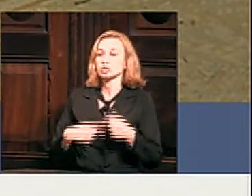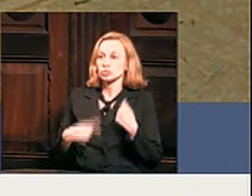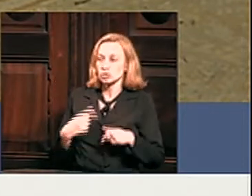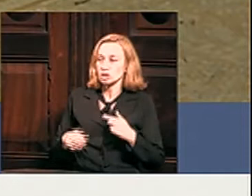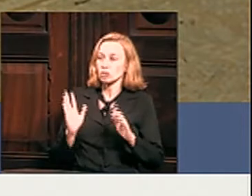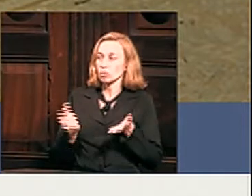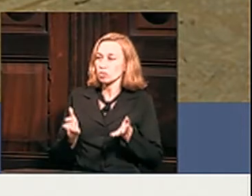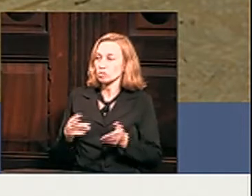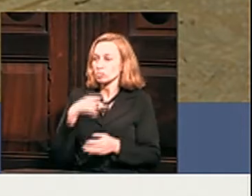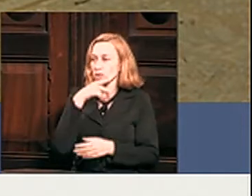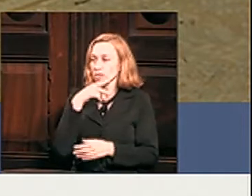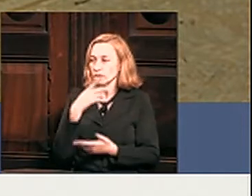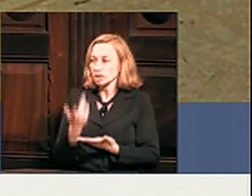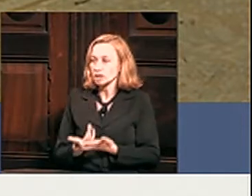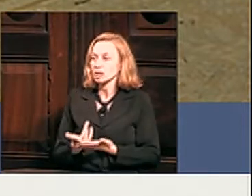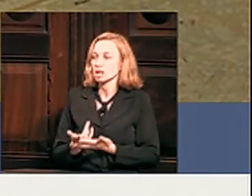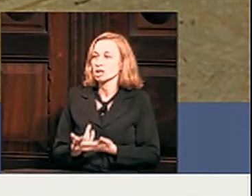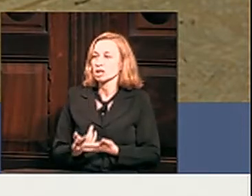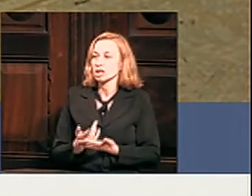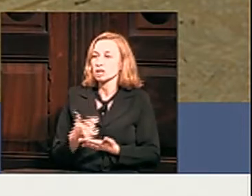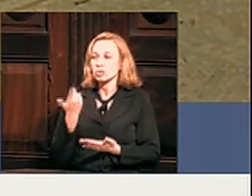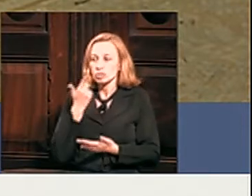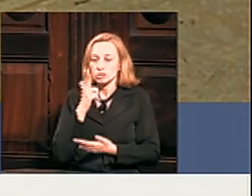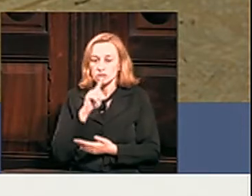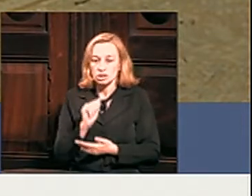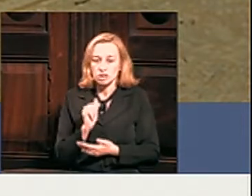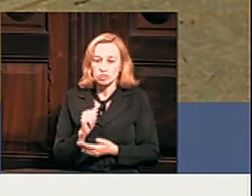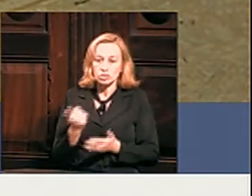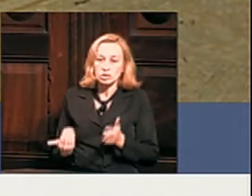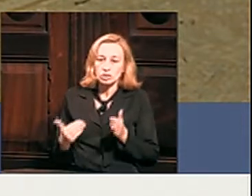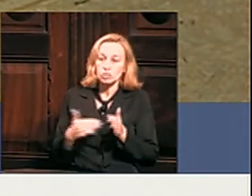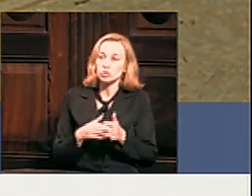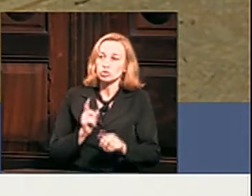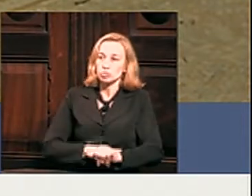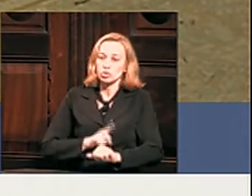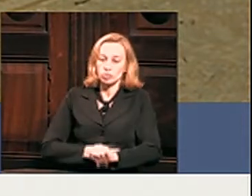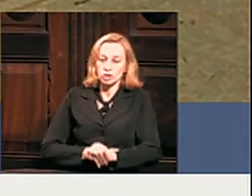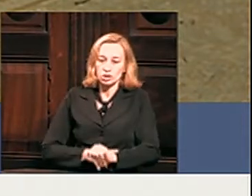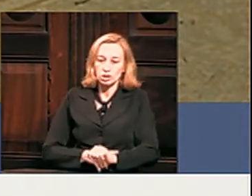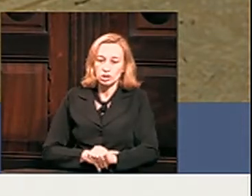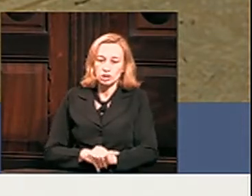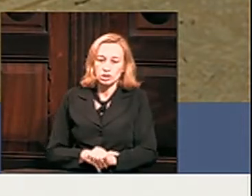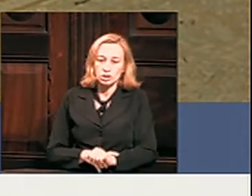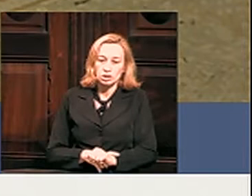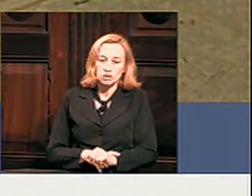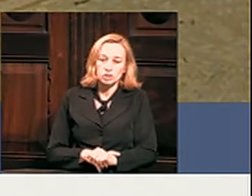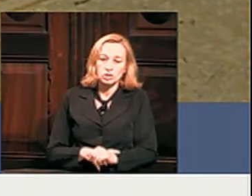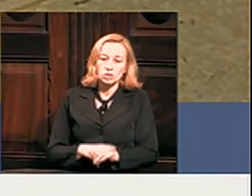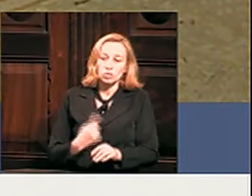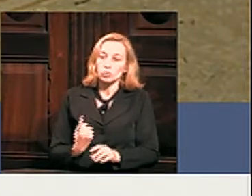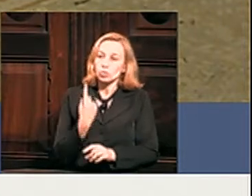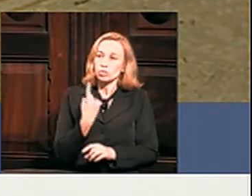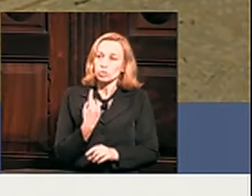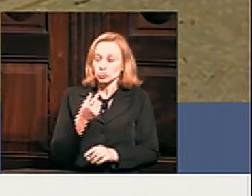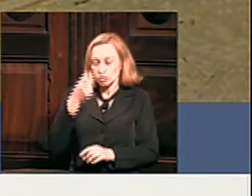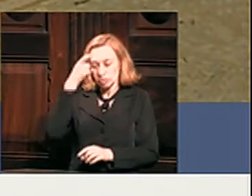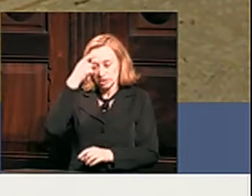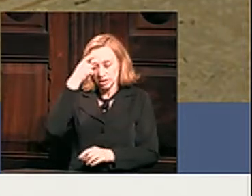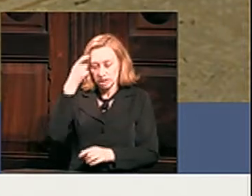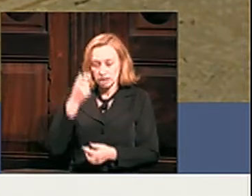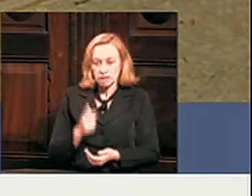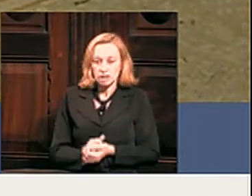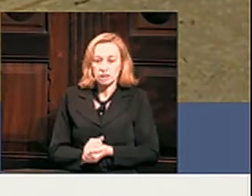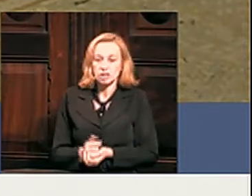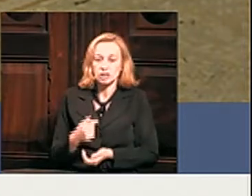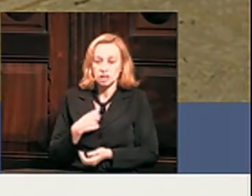no Parlamento e acabamos conseguindo, na última hora, convergir para o entendimento de todas as bancadas.